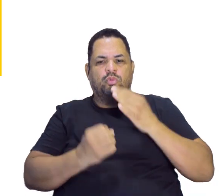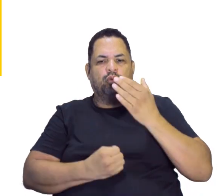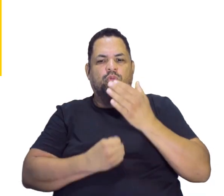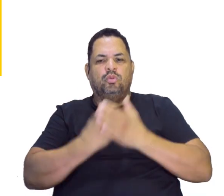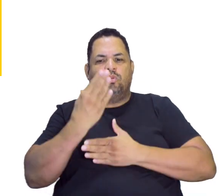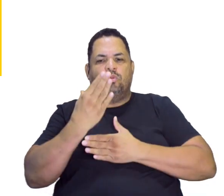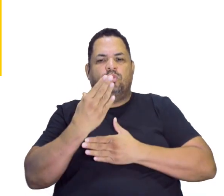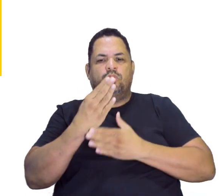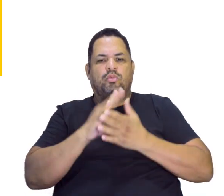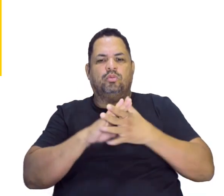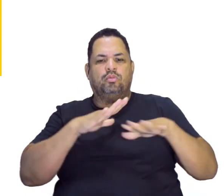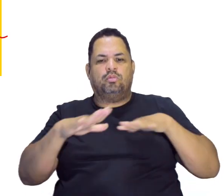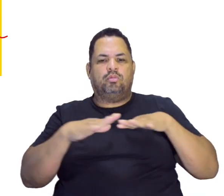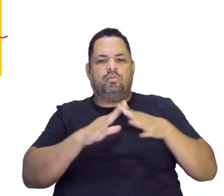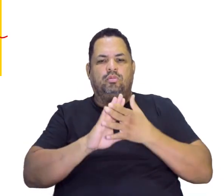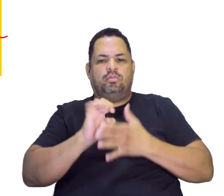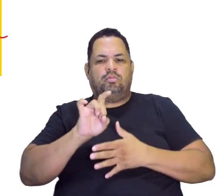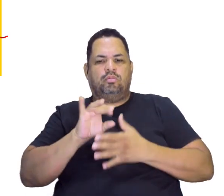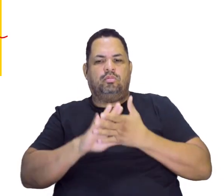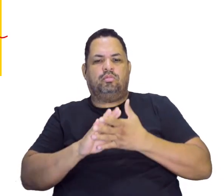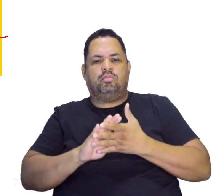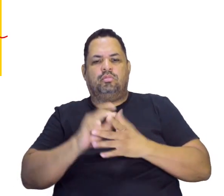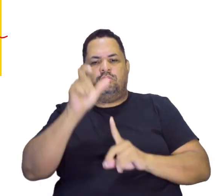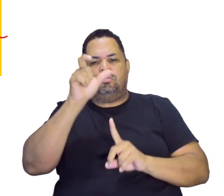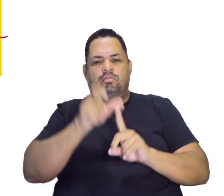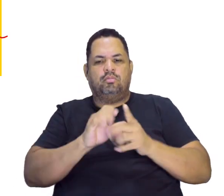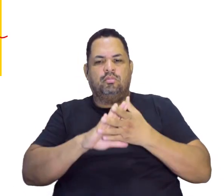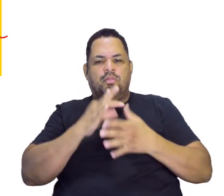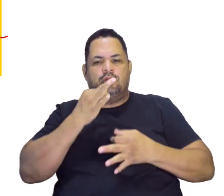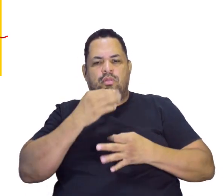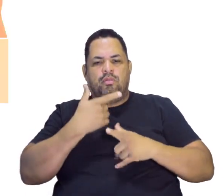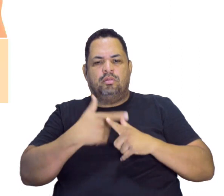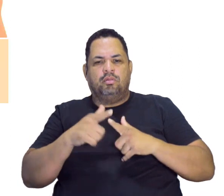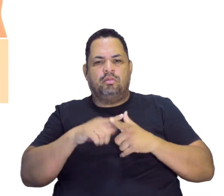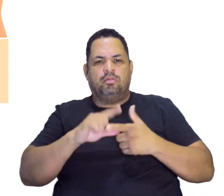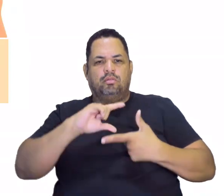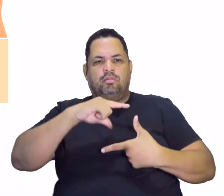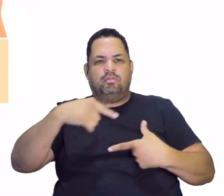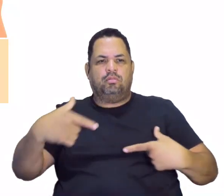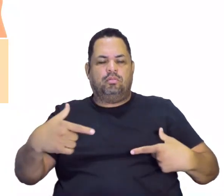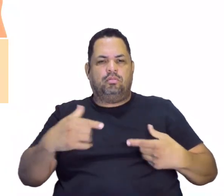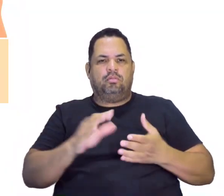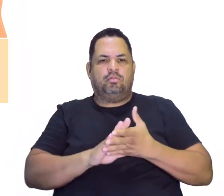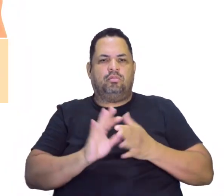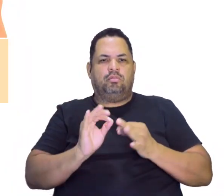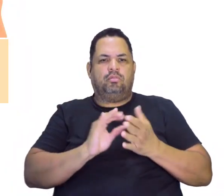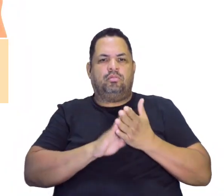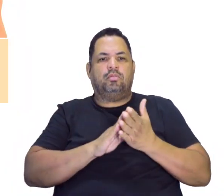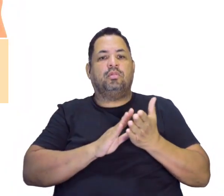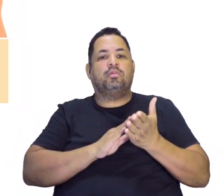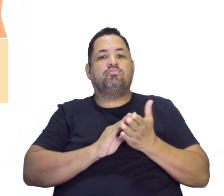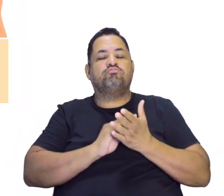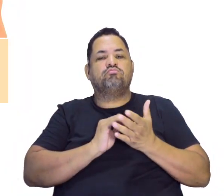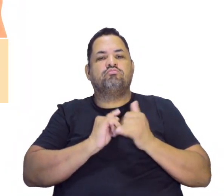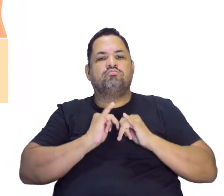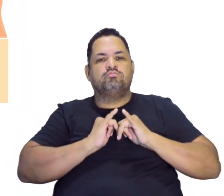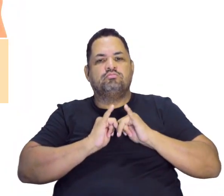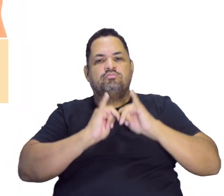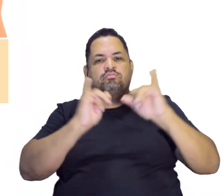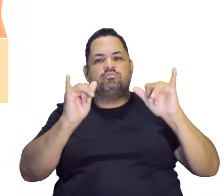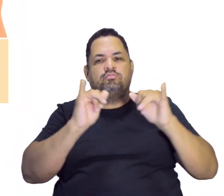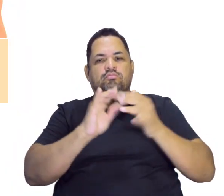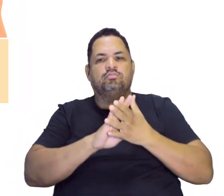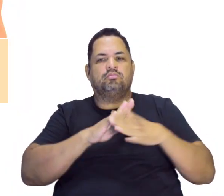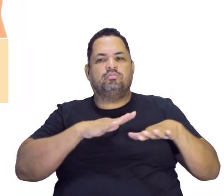antropófago foi uma personalidade muito polêmica do modernismo né então ele lançou o Manifesto para